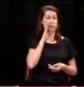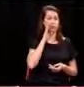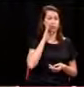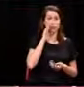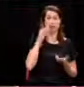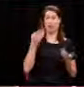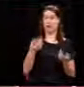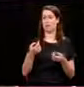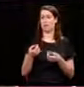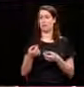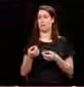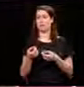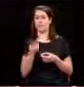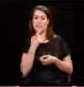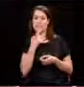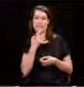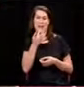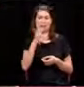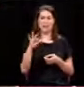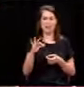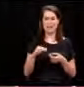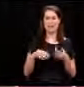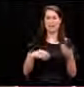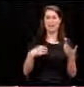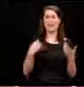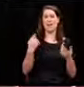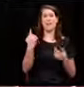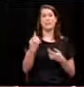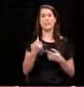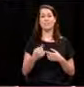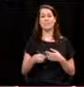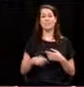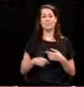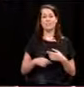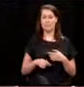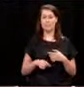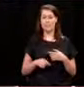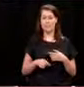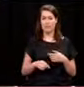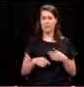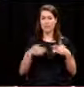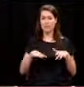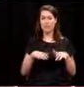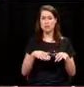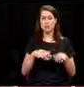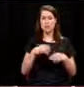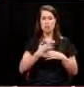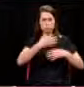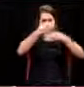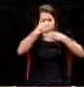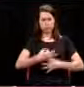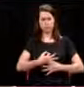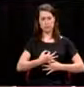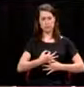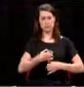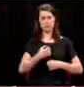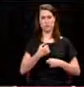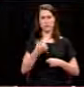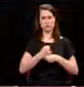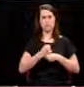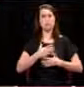Inglaterra, França, até Polónia, mas não são tão profissionais como nós apresentamos neste momento. Portanto, são